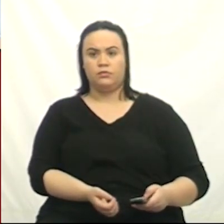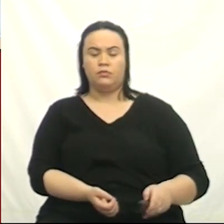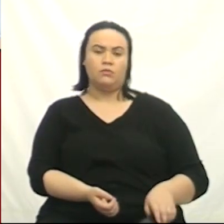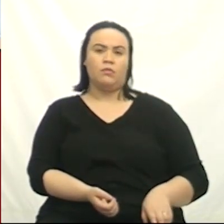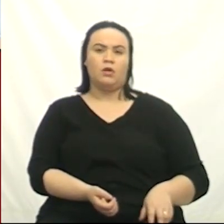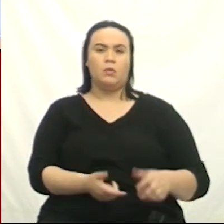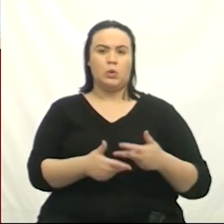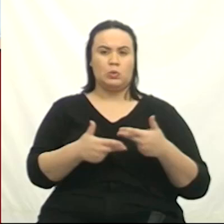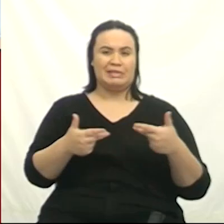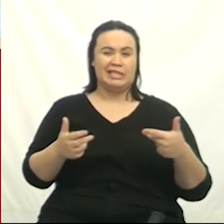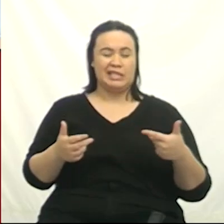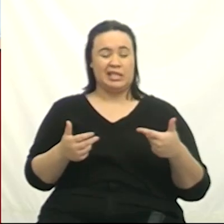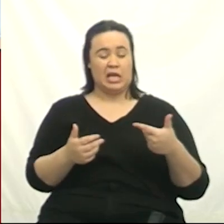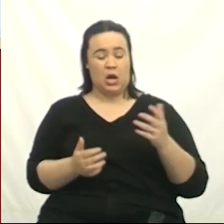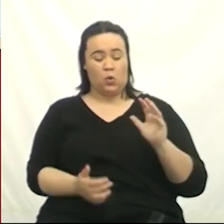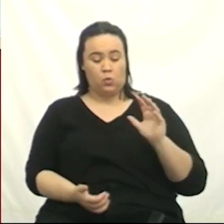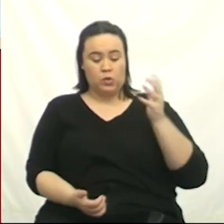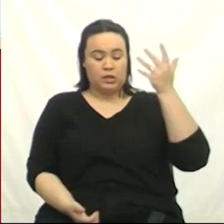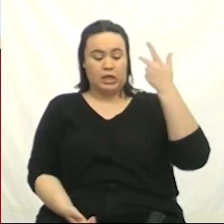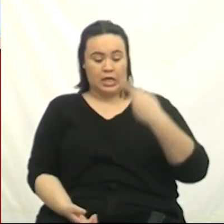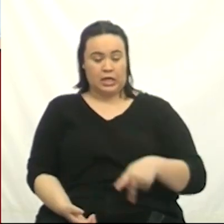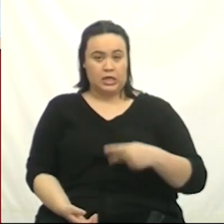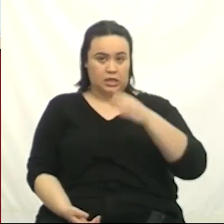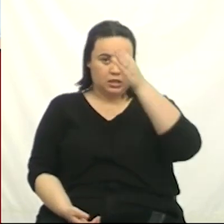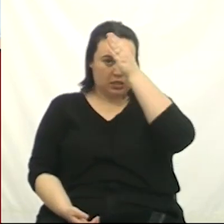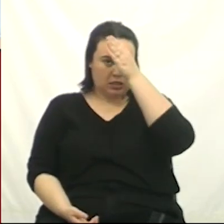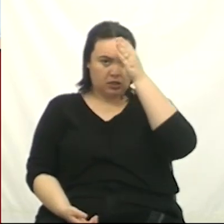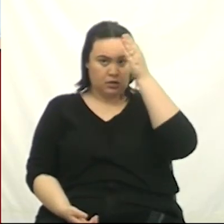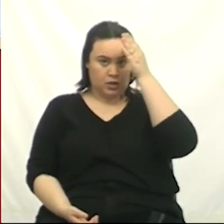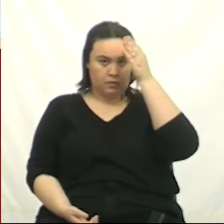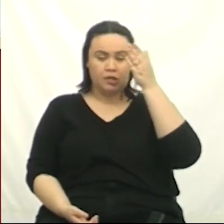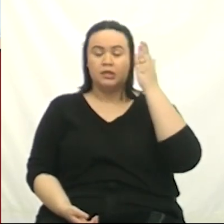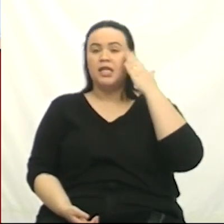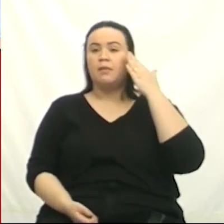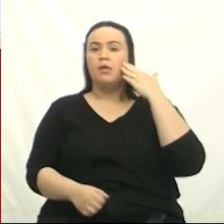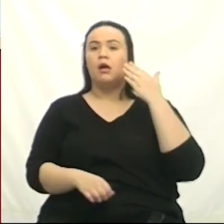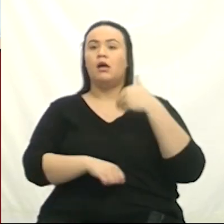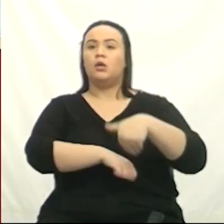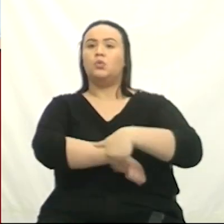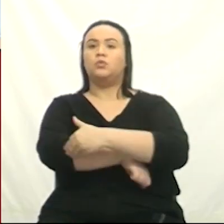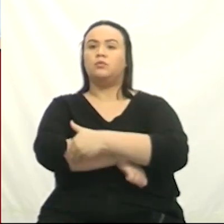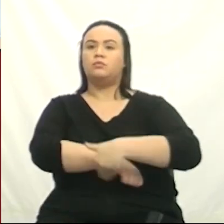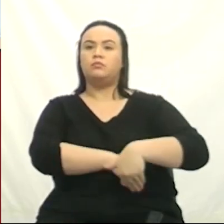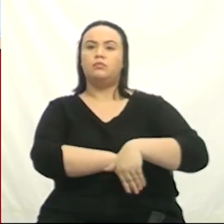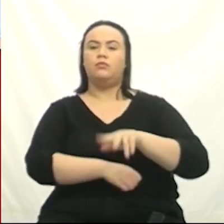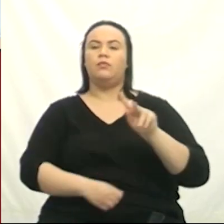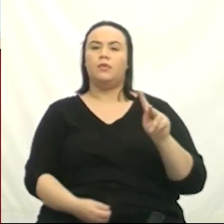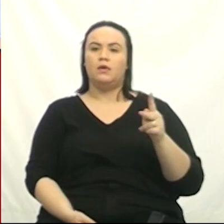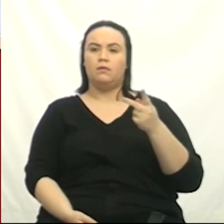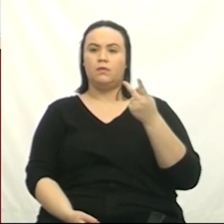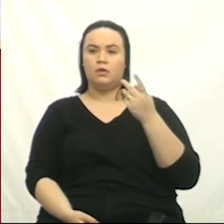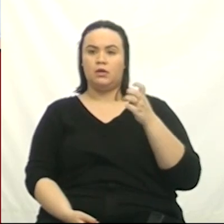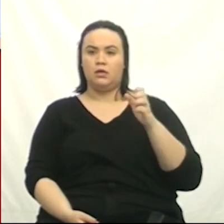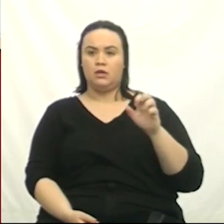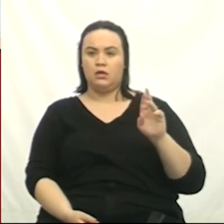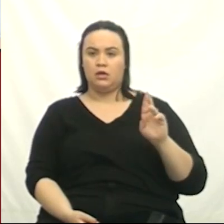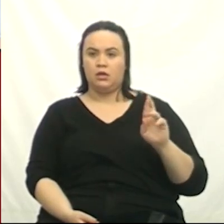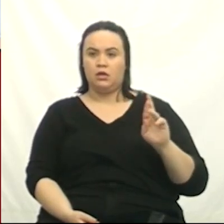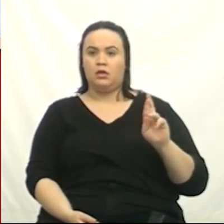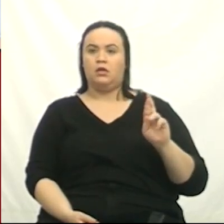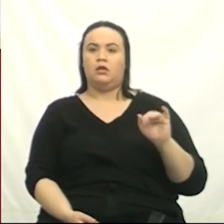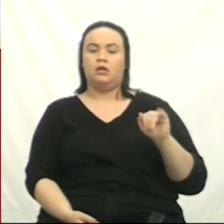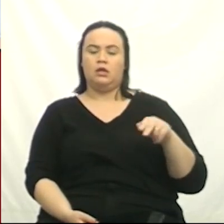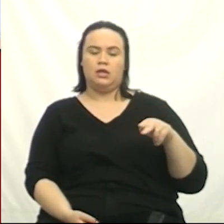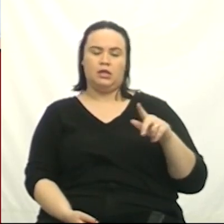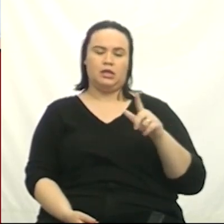na nossa cidade. A gente pega aqui a rua Henrique Laje. É assustador, presidente, a quantidade de pinchações que a gente tem